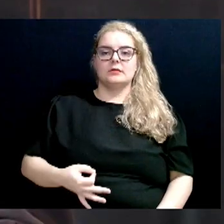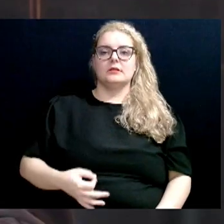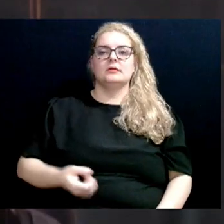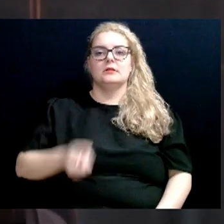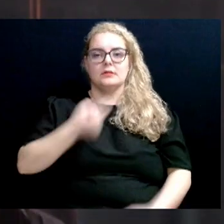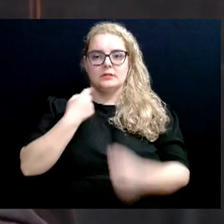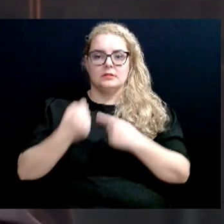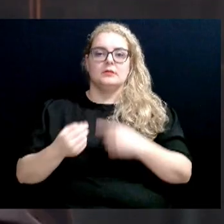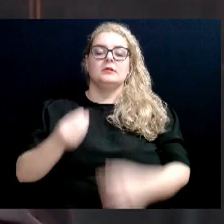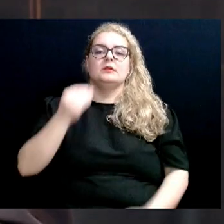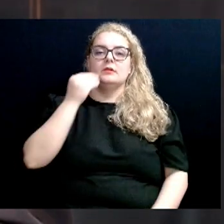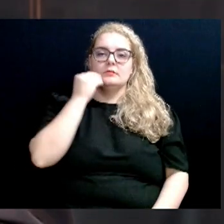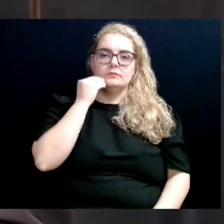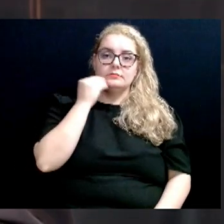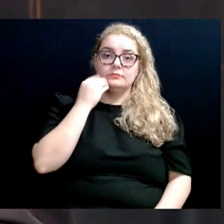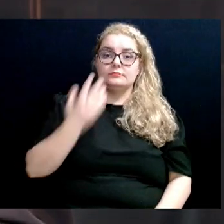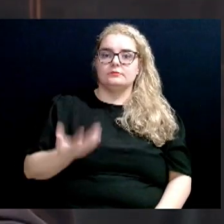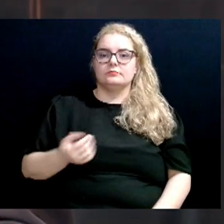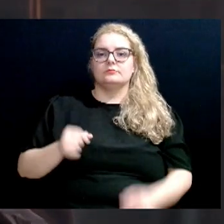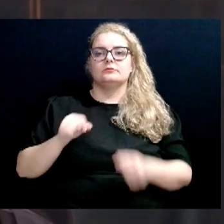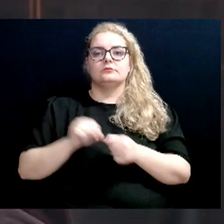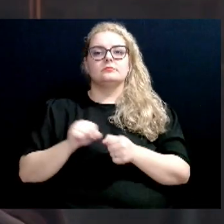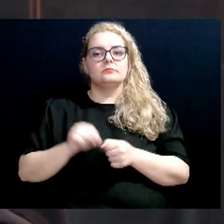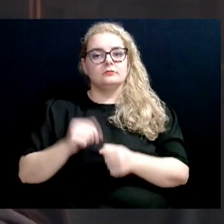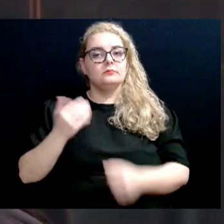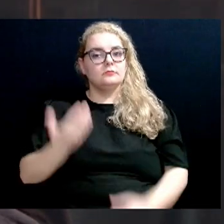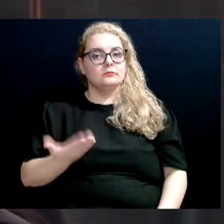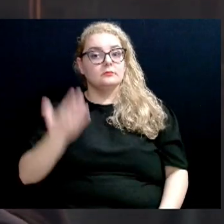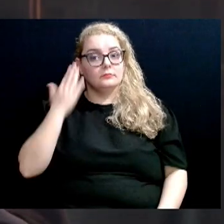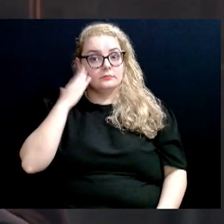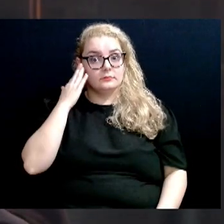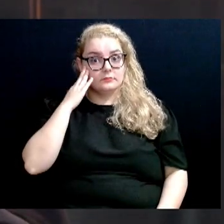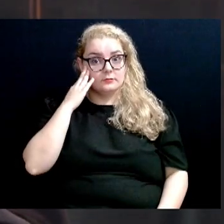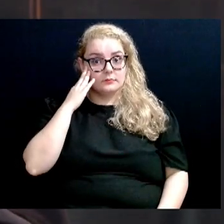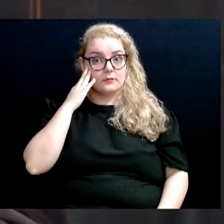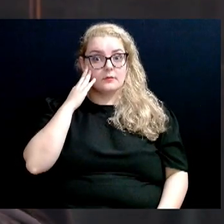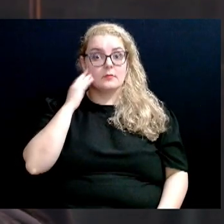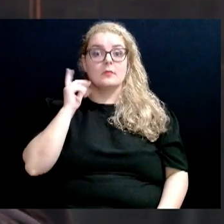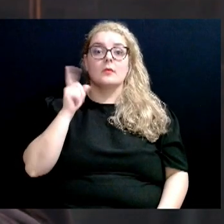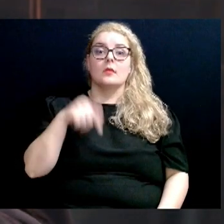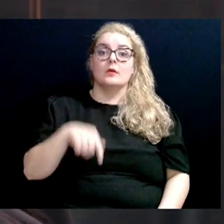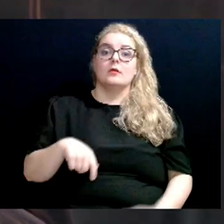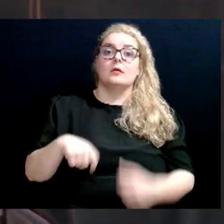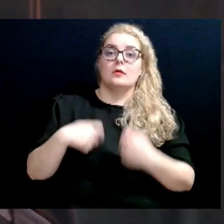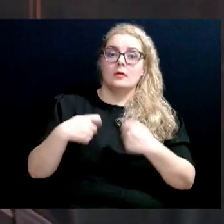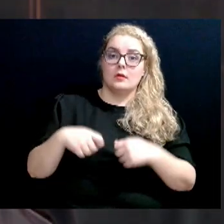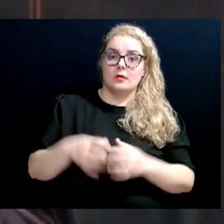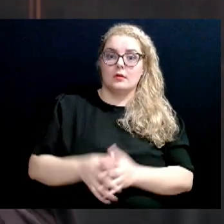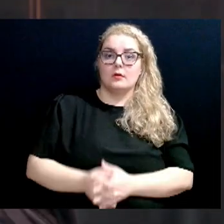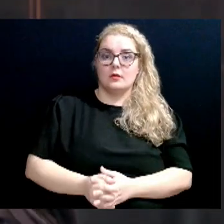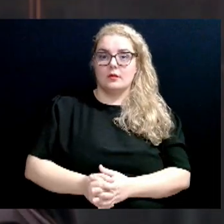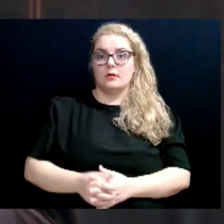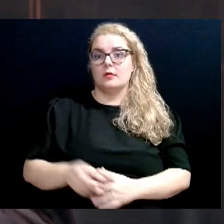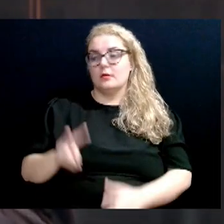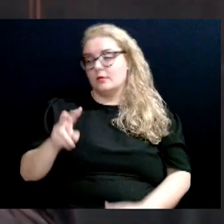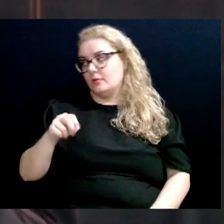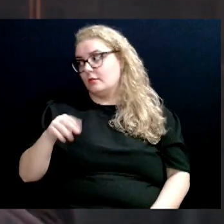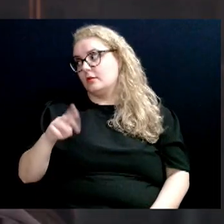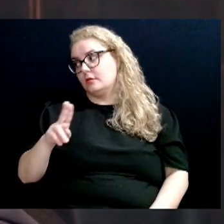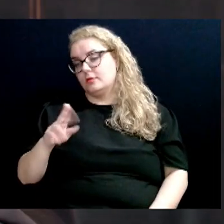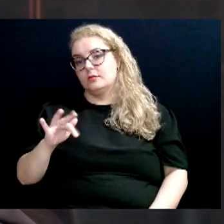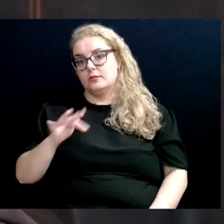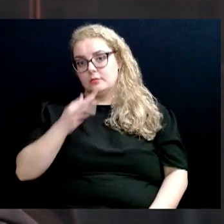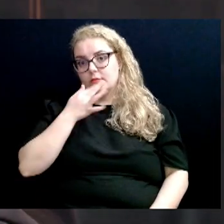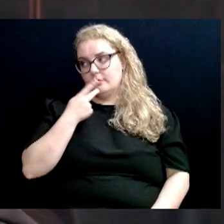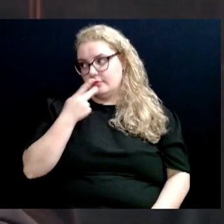realmente fazê-lo entender aquilo que realmente é necessário. E o Vantu falou comigo da